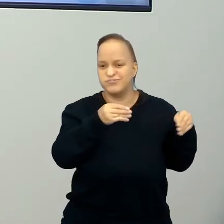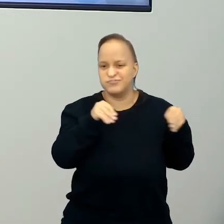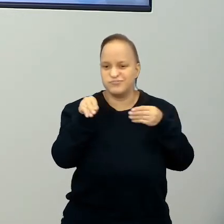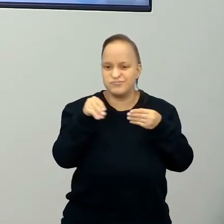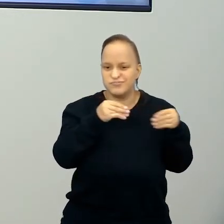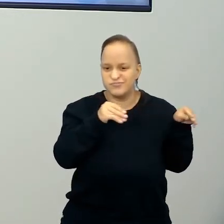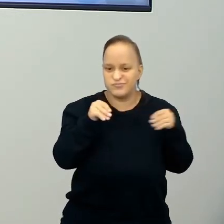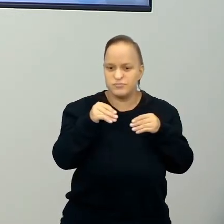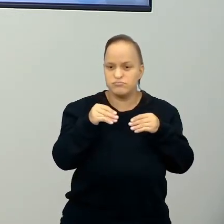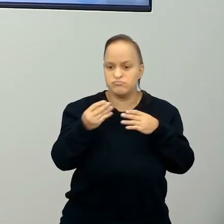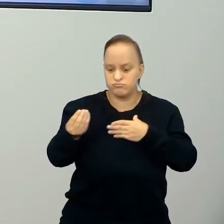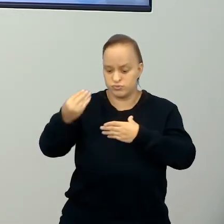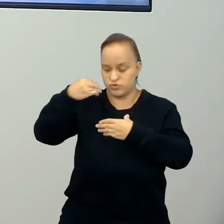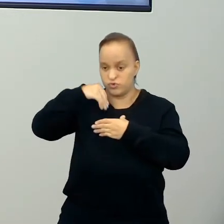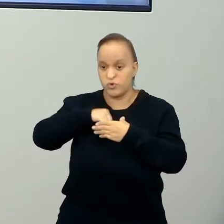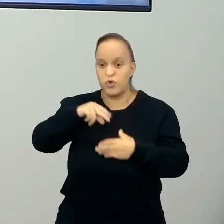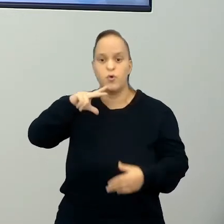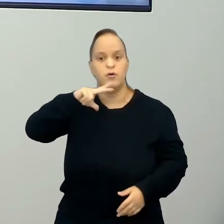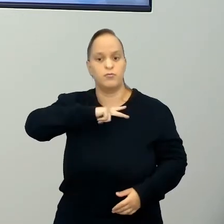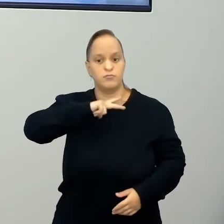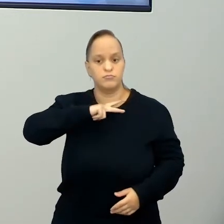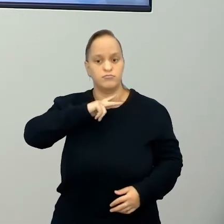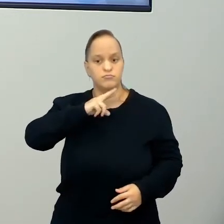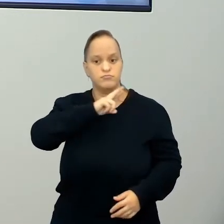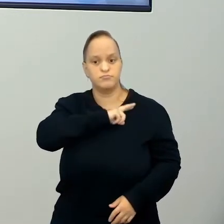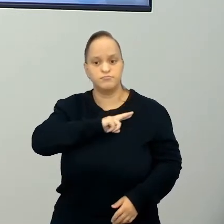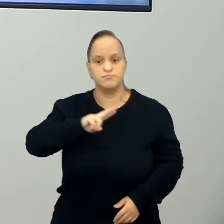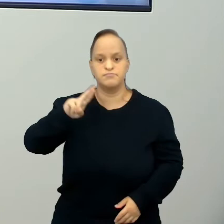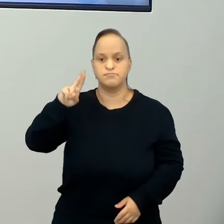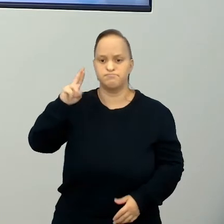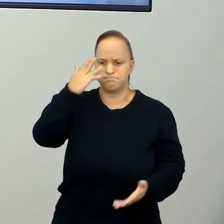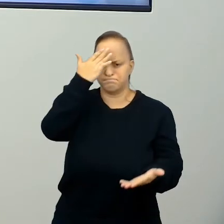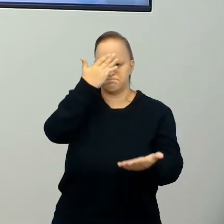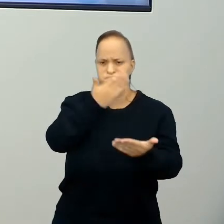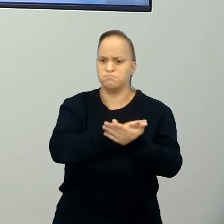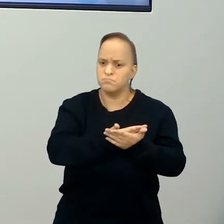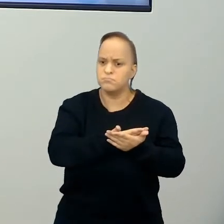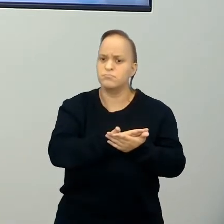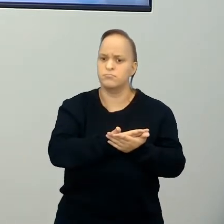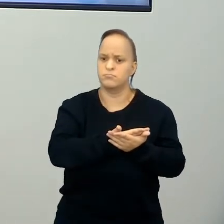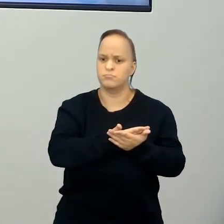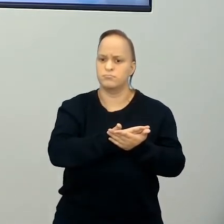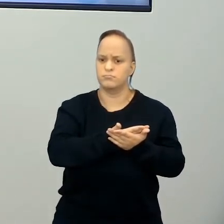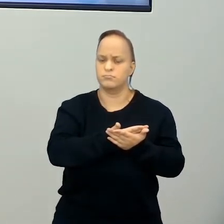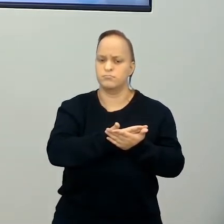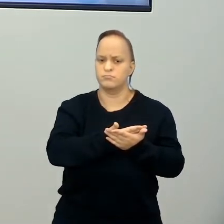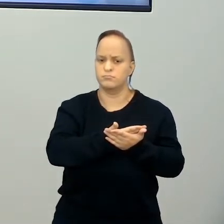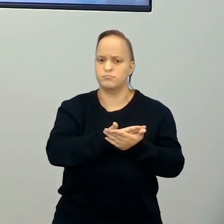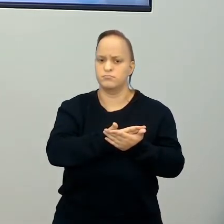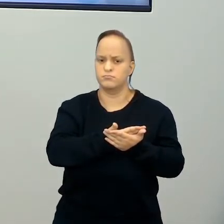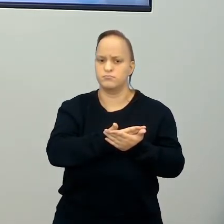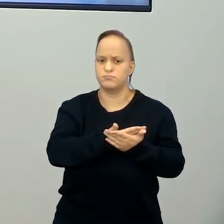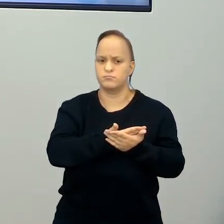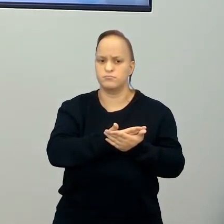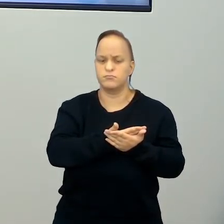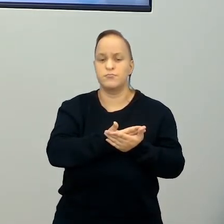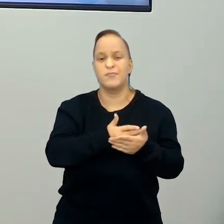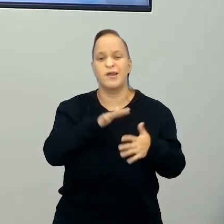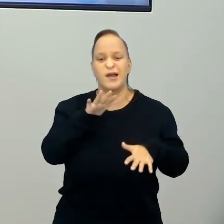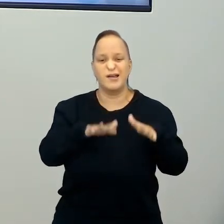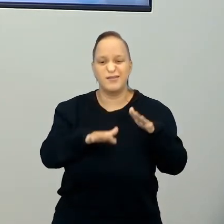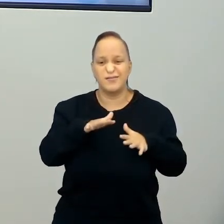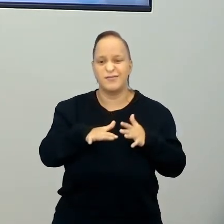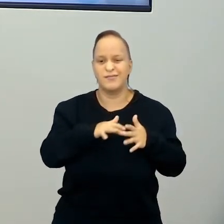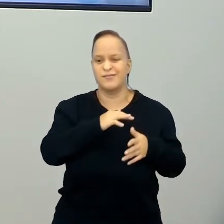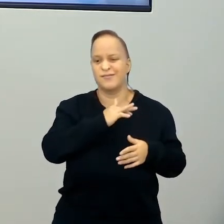escolha política é pessoal, a minha religião, né, a minha crença, ela é obviamente muitas vezes passada pela nossa família,